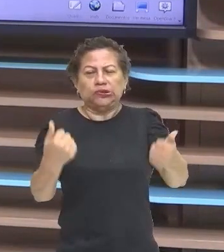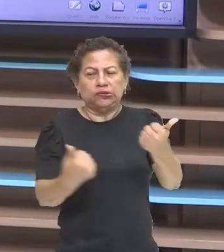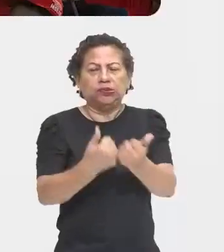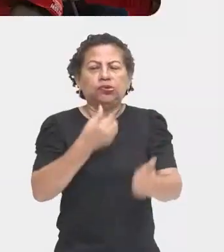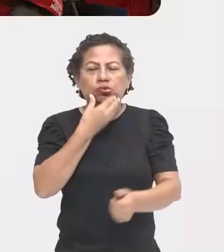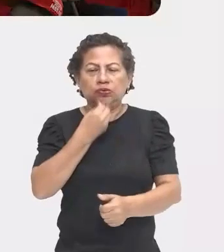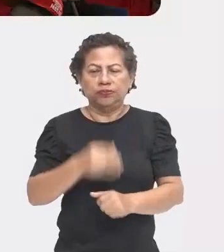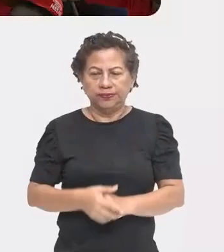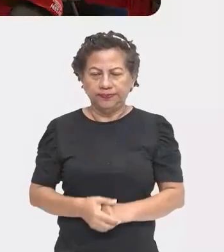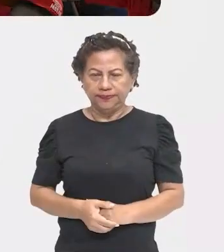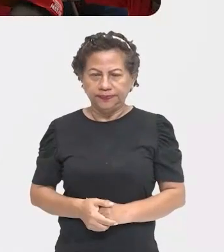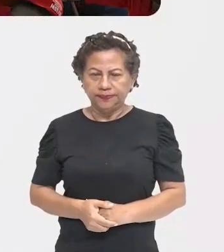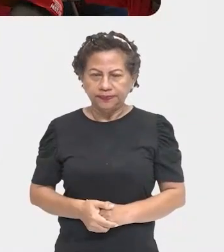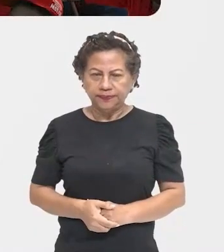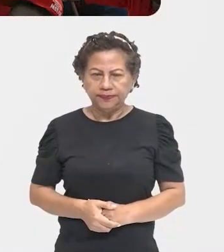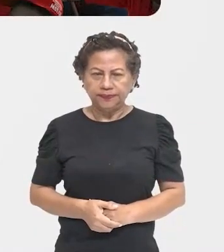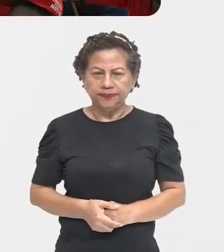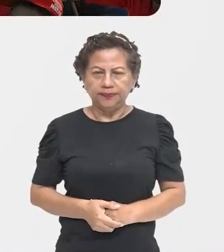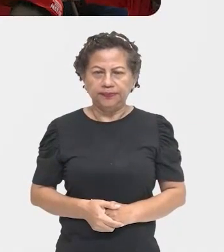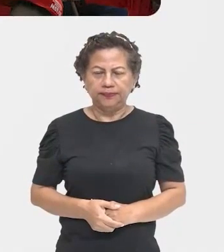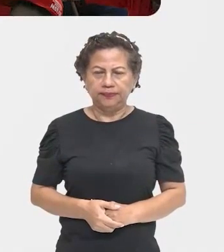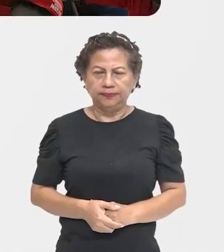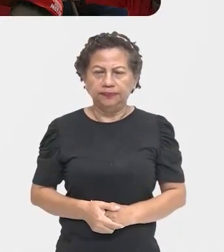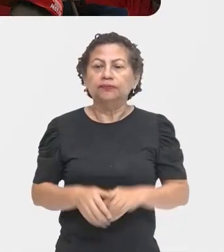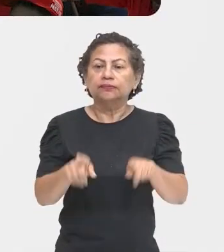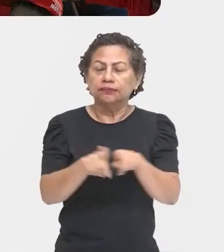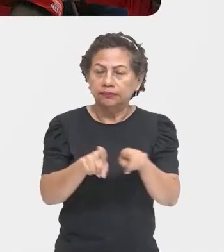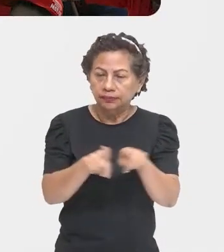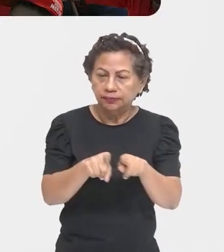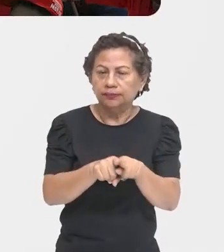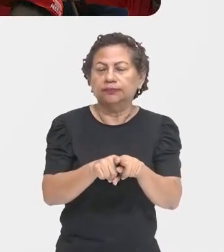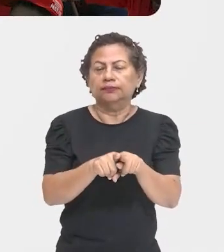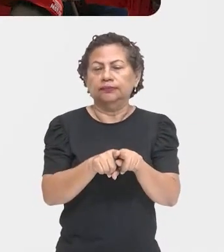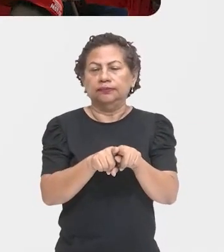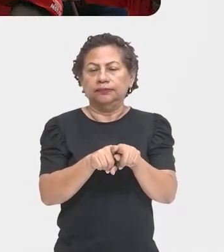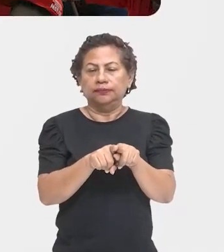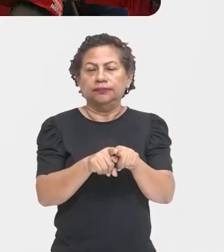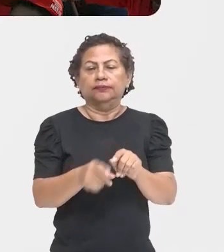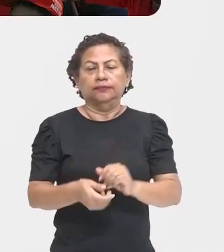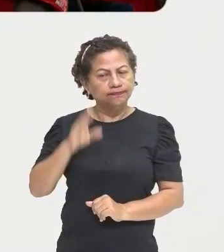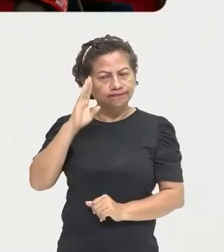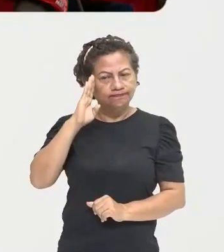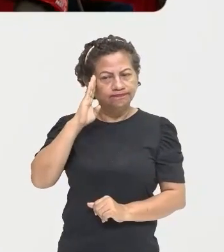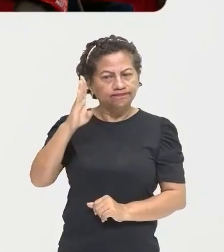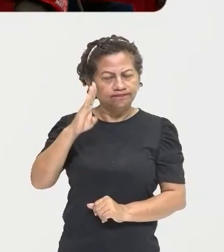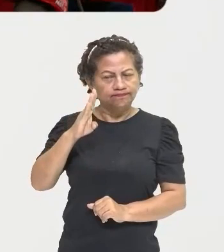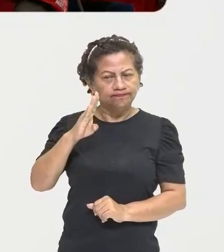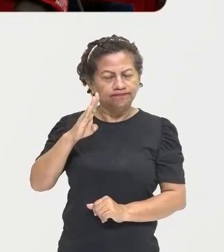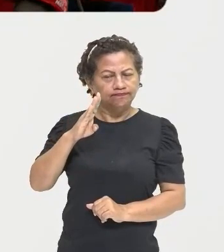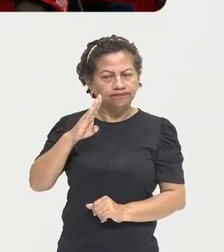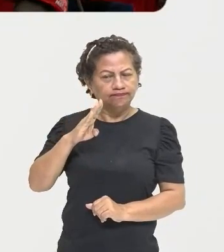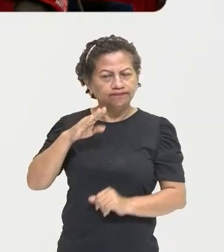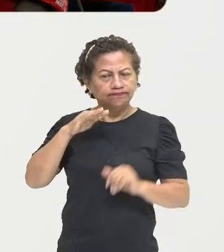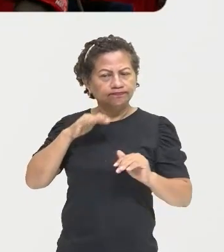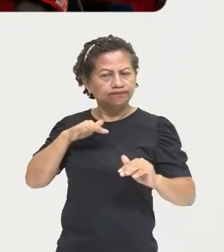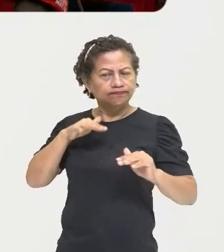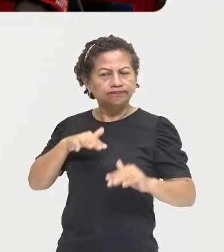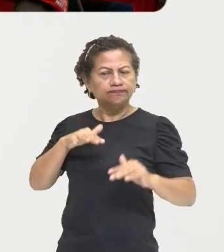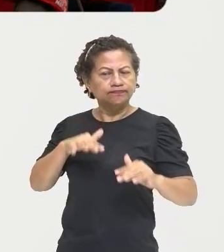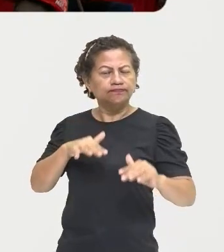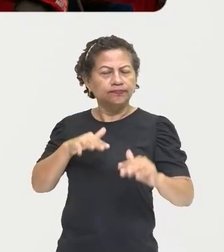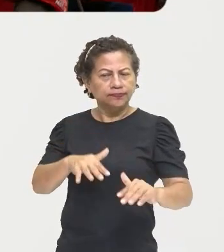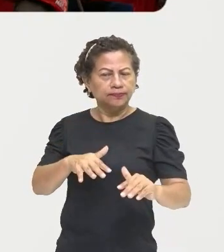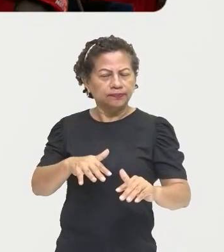continuidade? Olha só, a gente tem também os principais movimentos, tá bom? Sociais do campo, e a